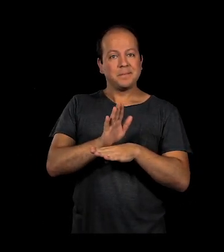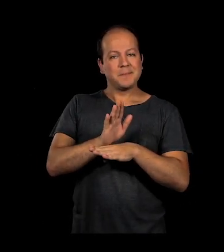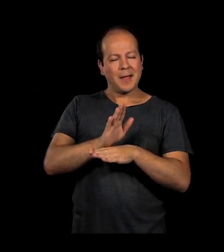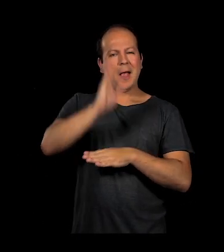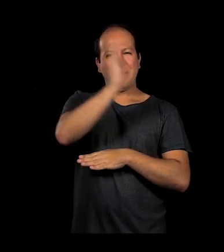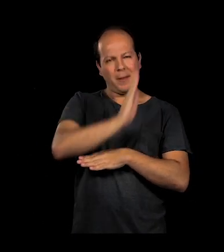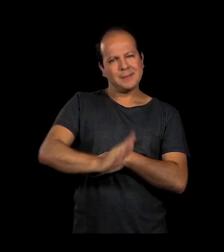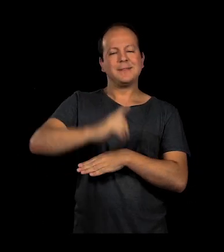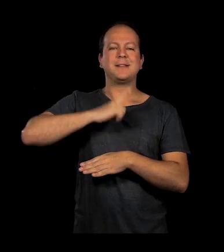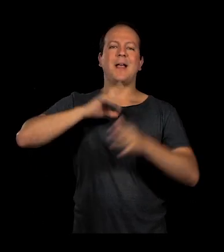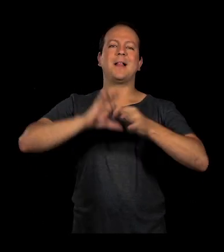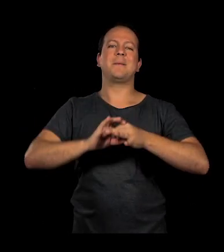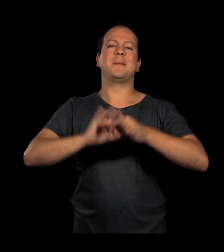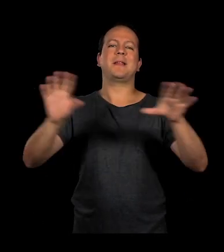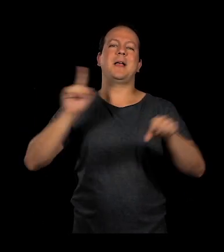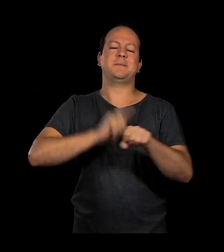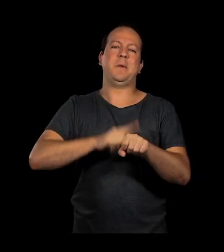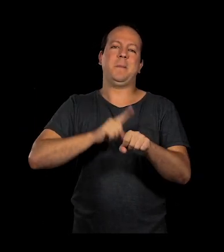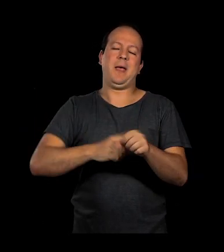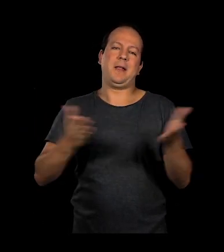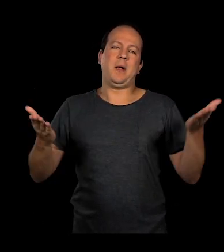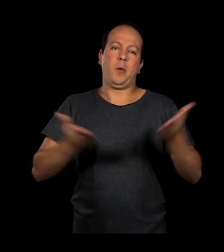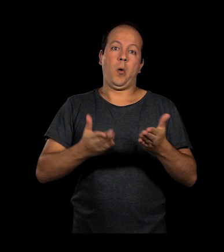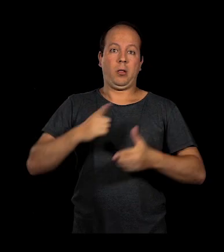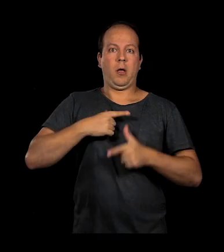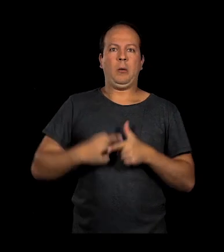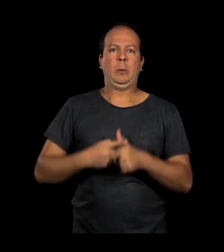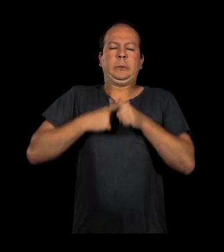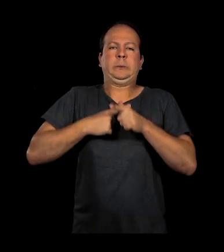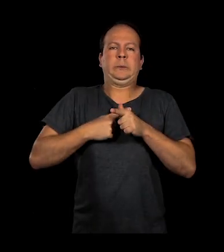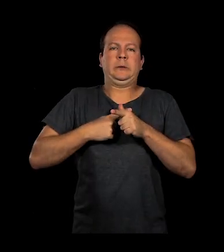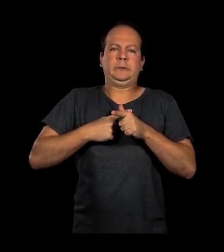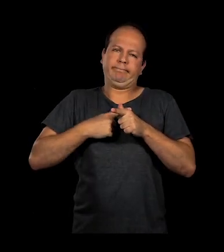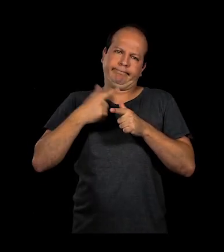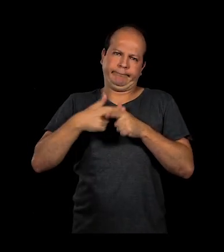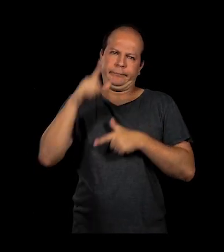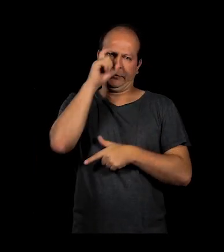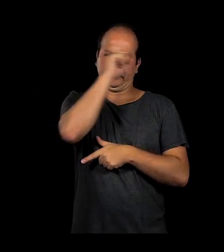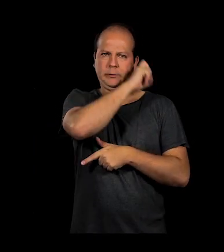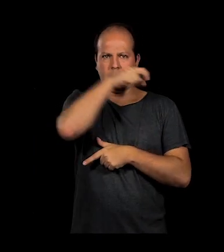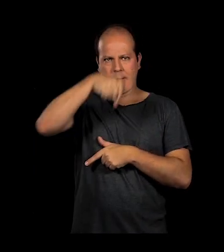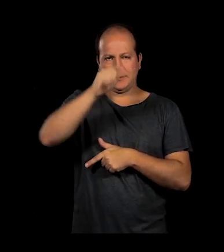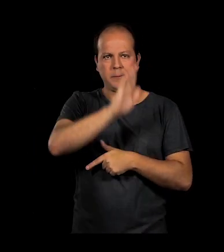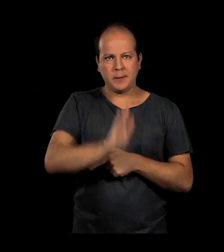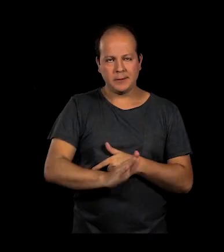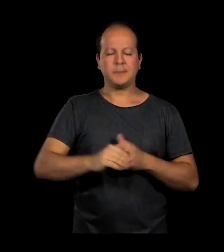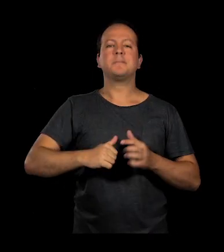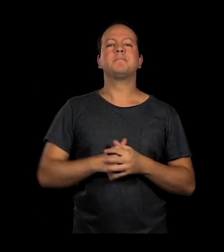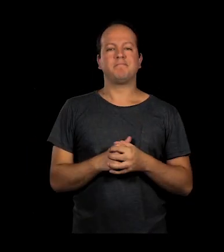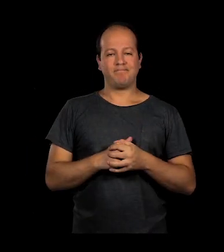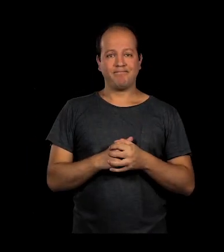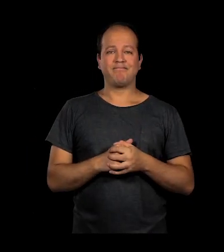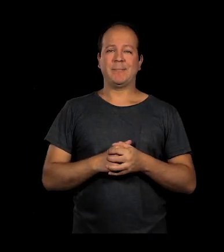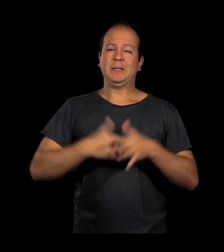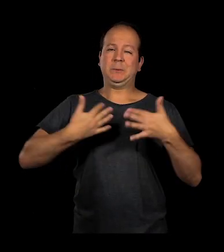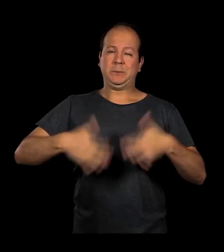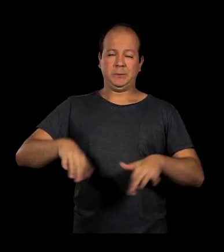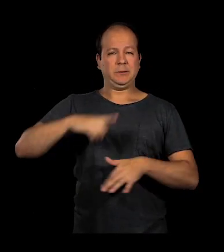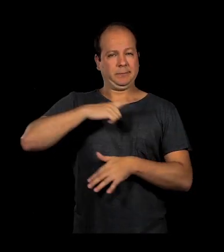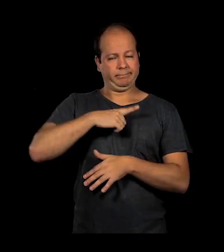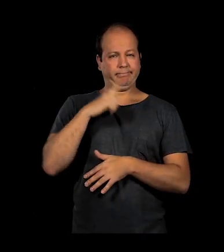uma liberdade muito grande nesse momento tinha nós estamos numa grave crise agora a dor o brasil